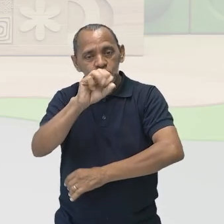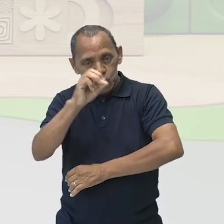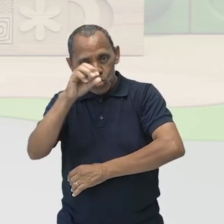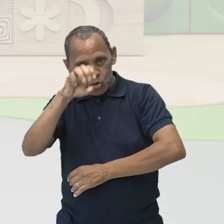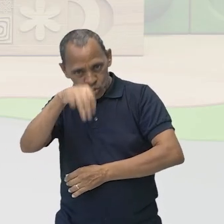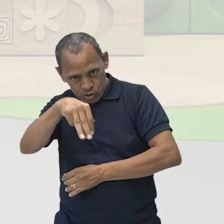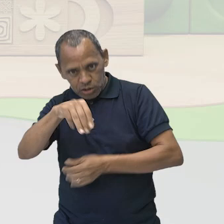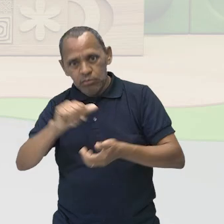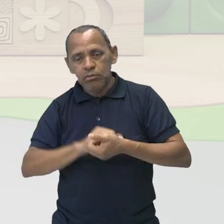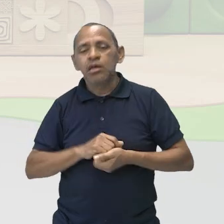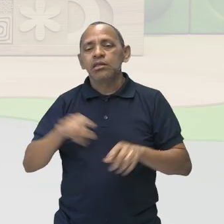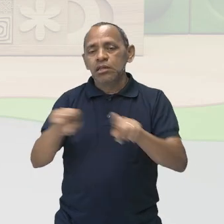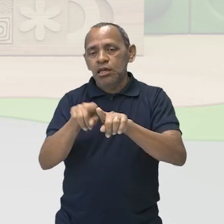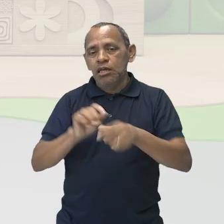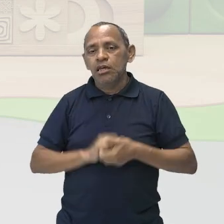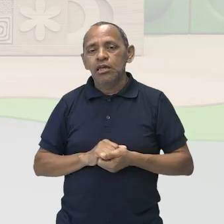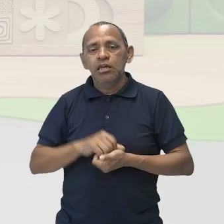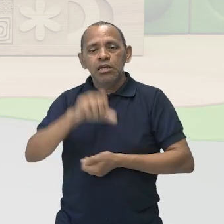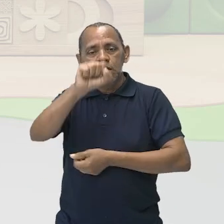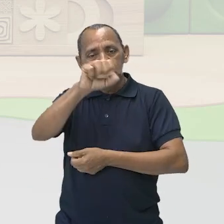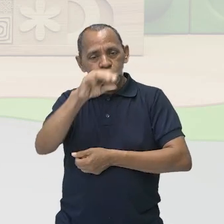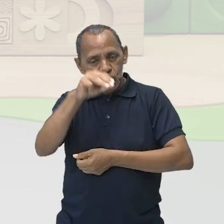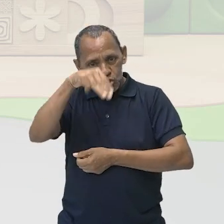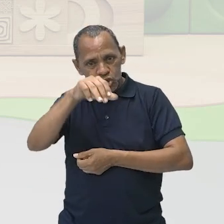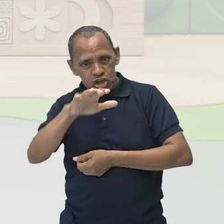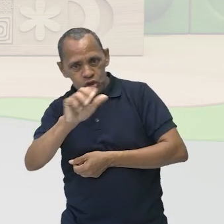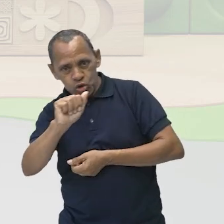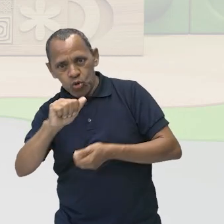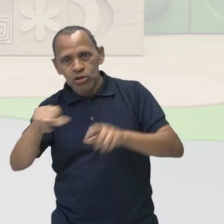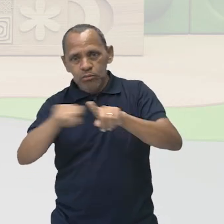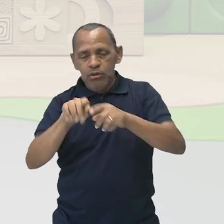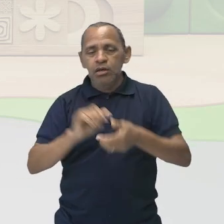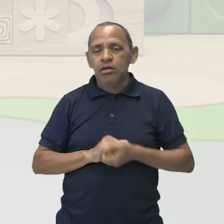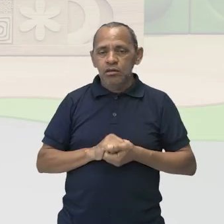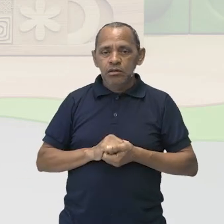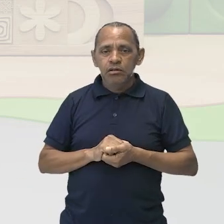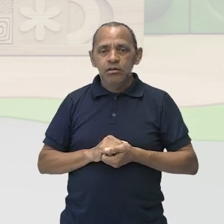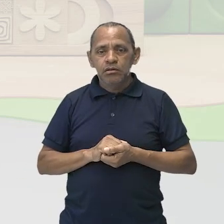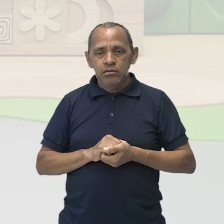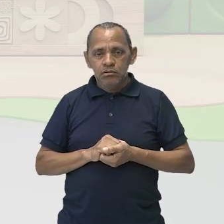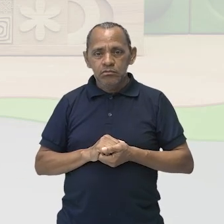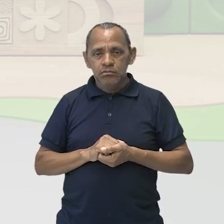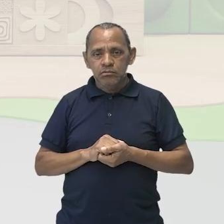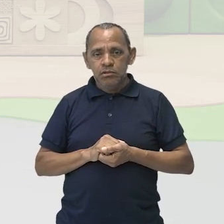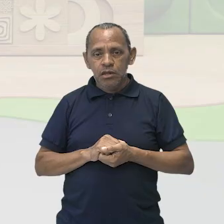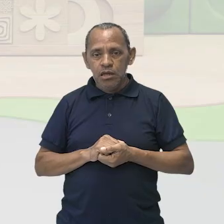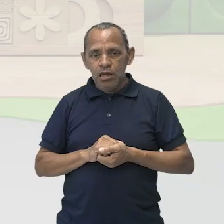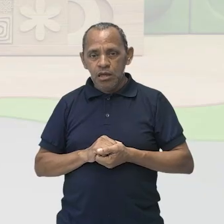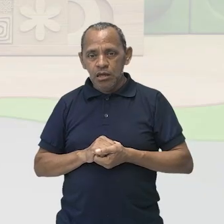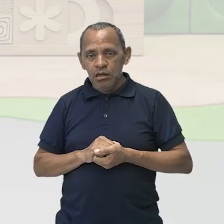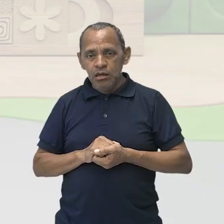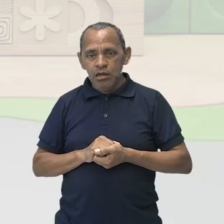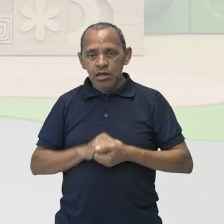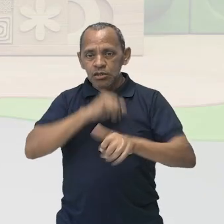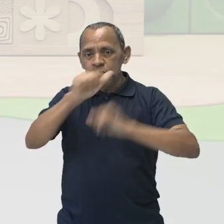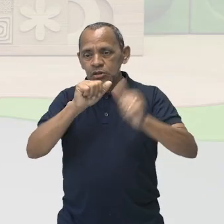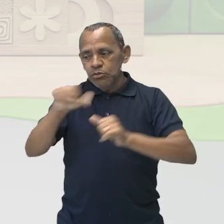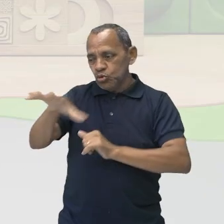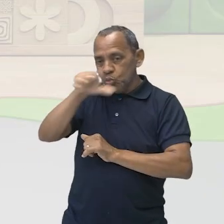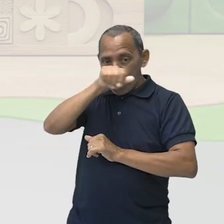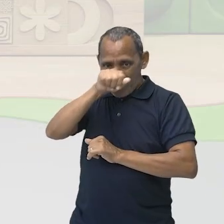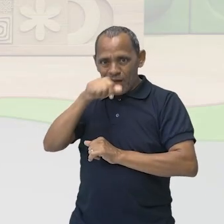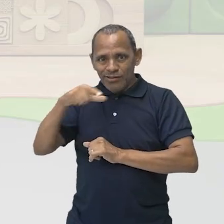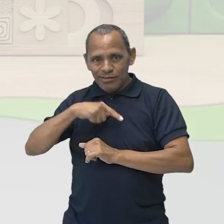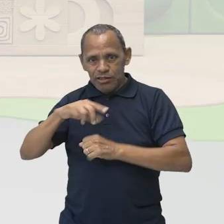estrondo sônico, que é acompanhado por emissões de ondas infrassônicas. O deslocamento, então, do ar causado por